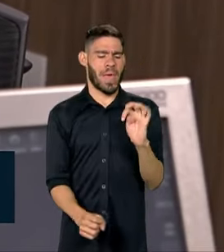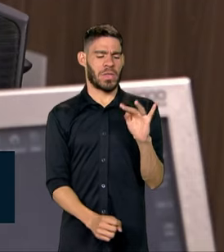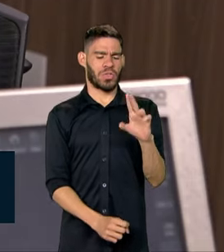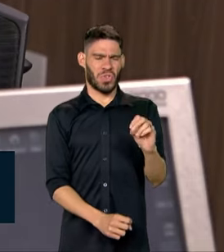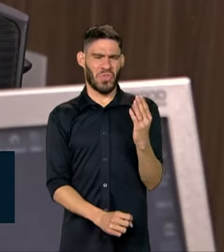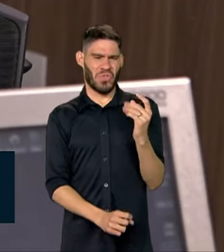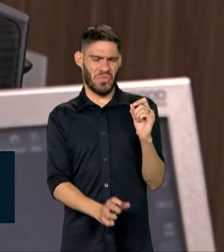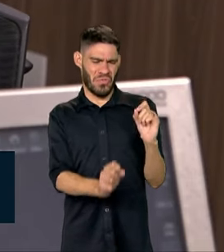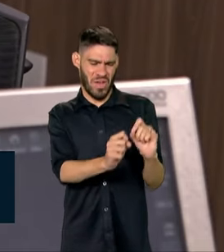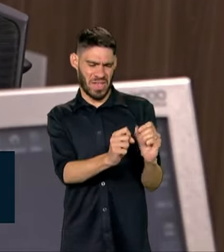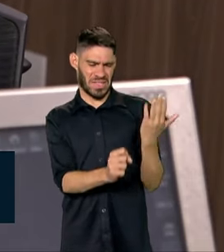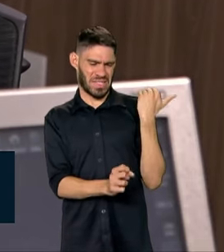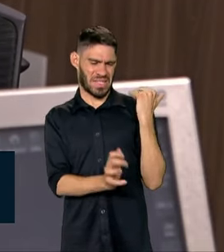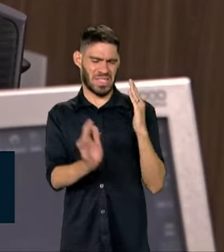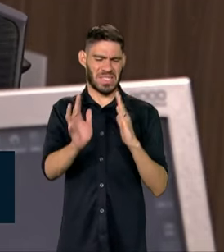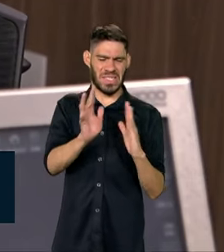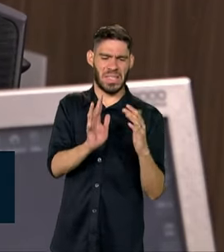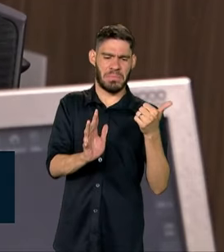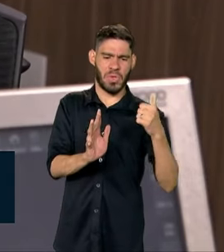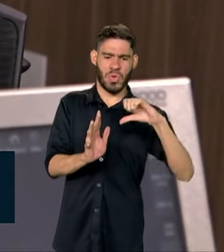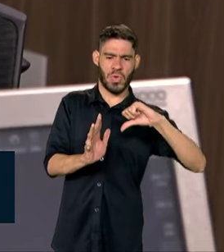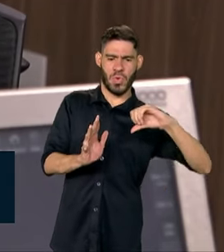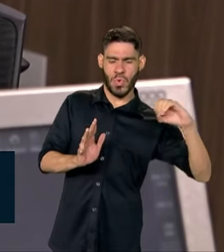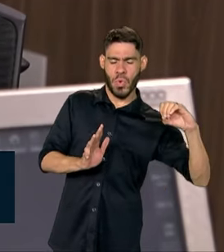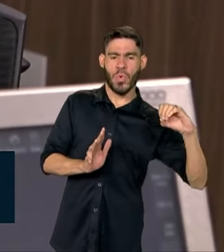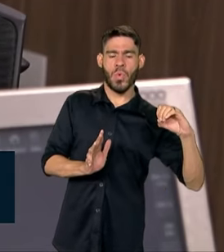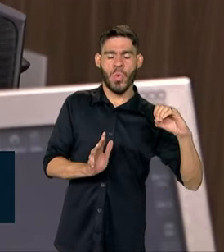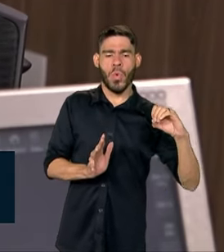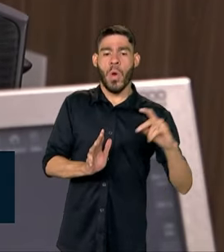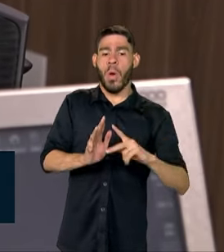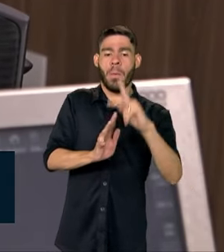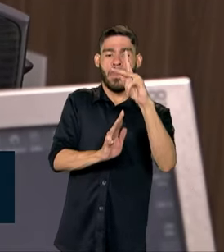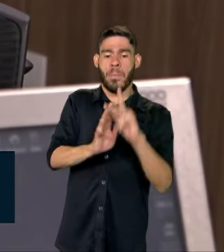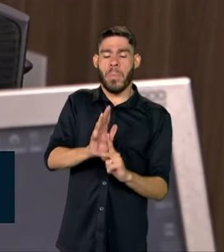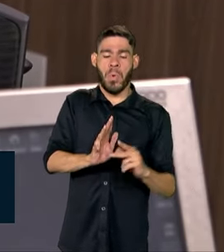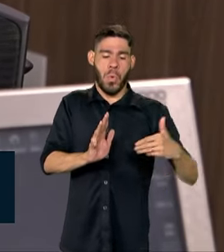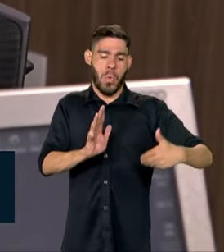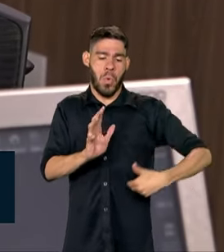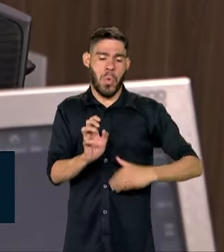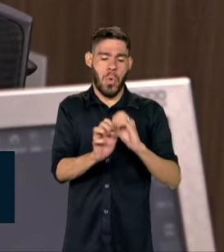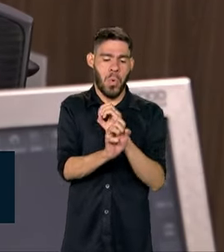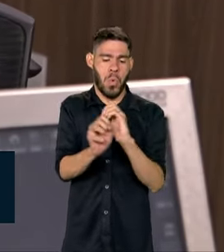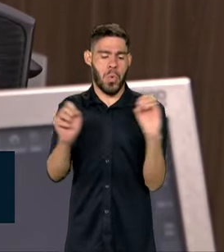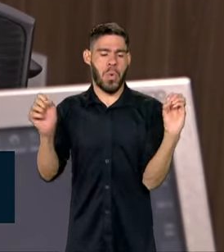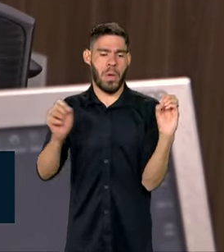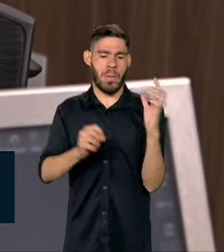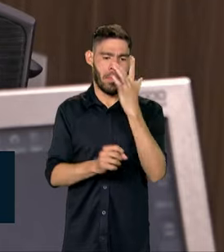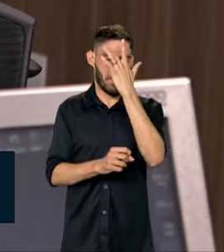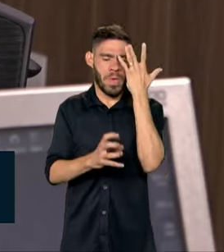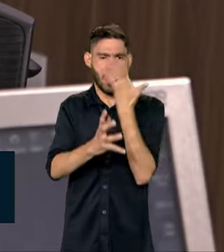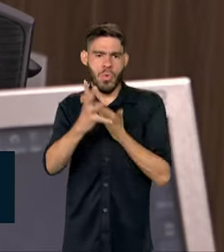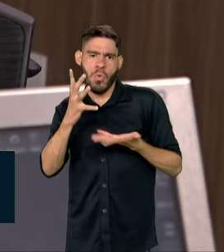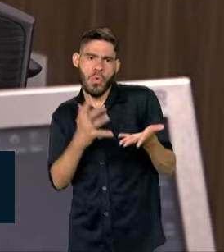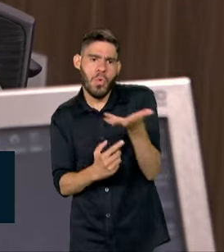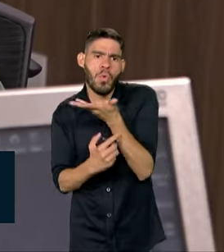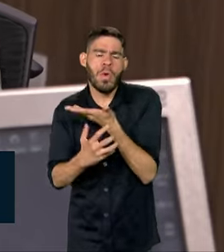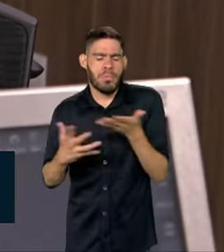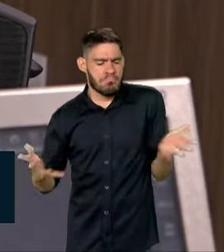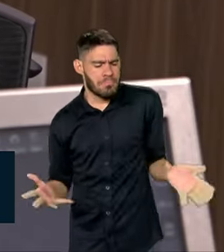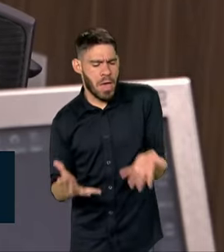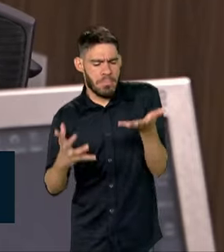de 90, com o feminicídio, com fome zero. É envolver as pessoas, fazer com que as pessoas,